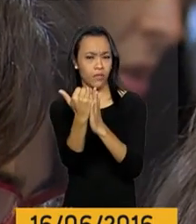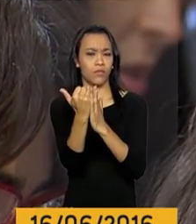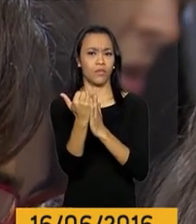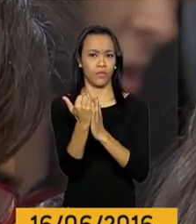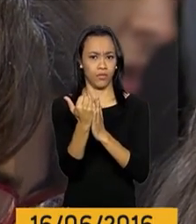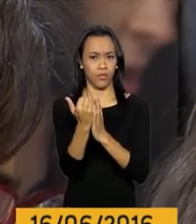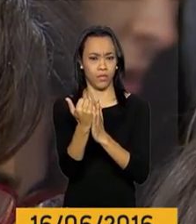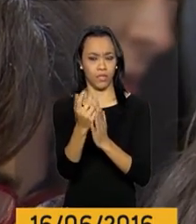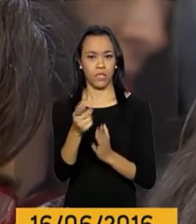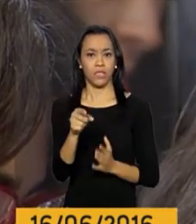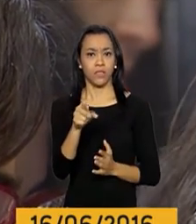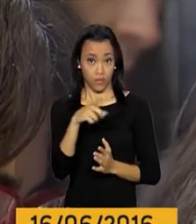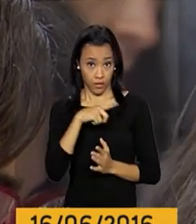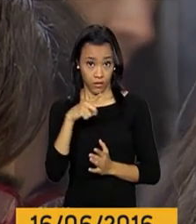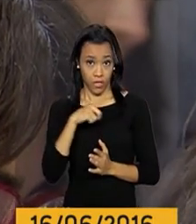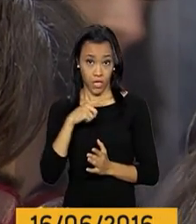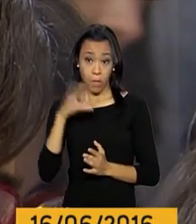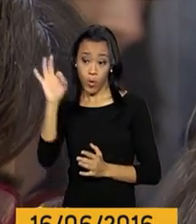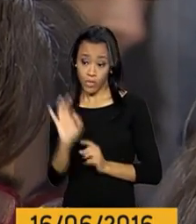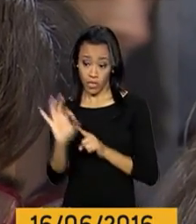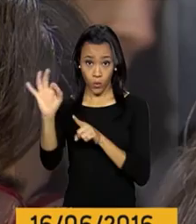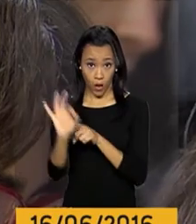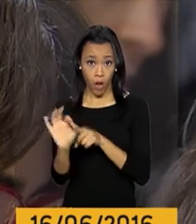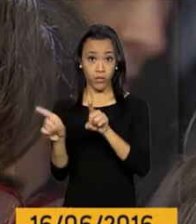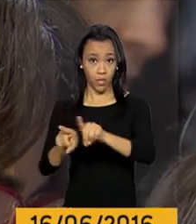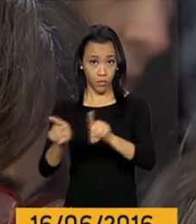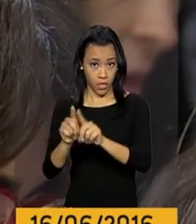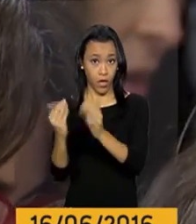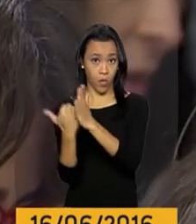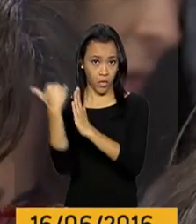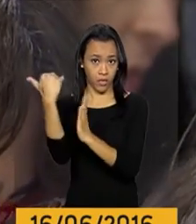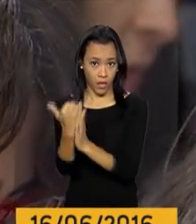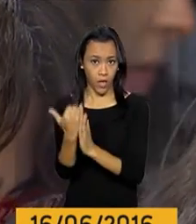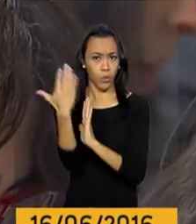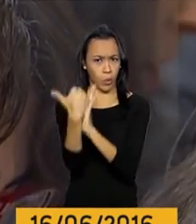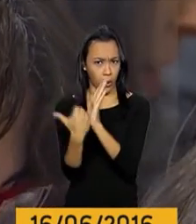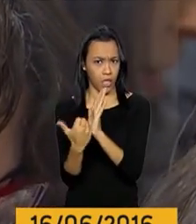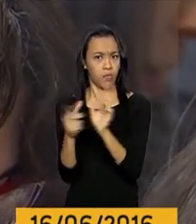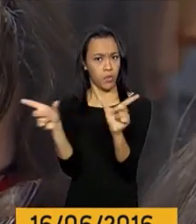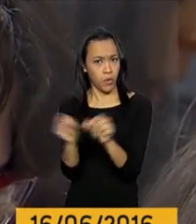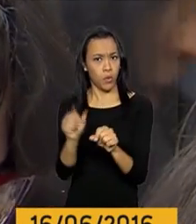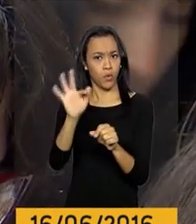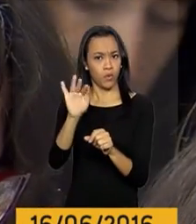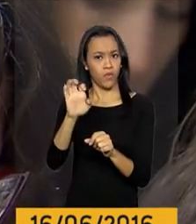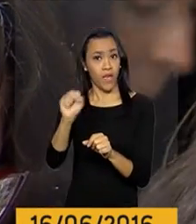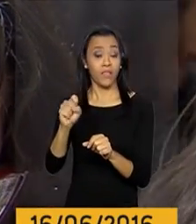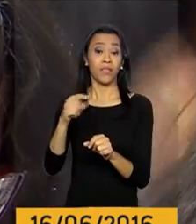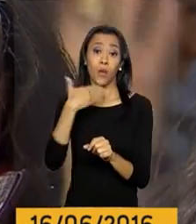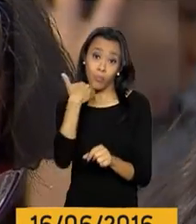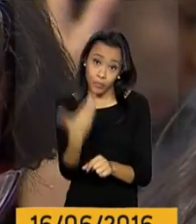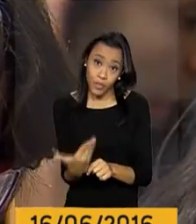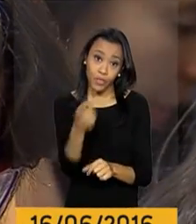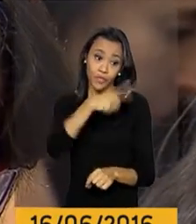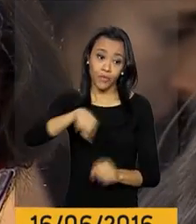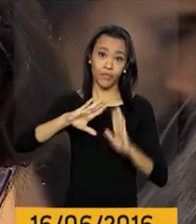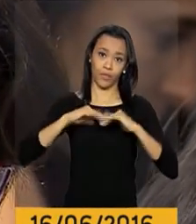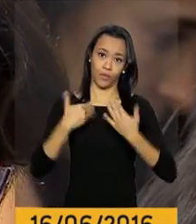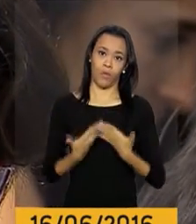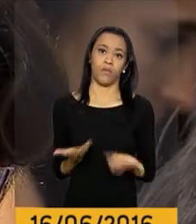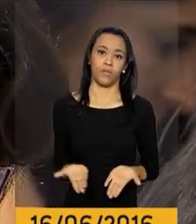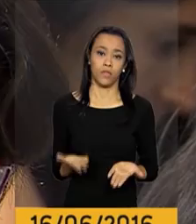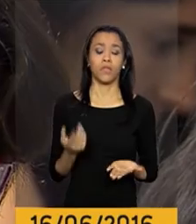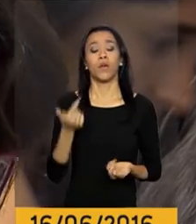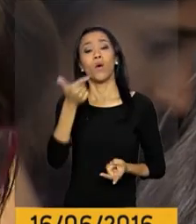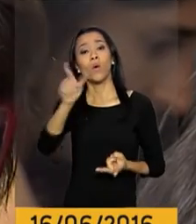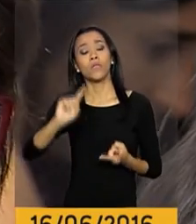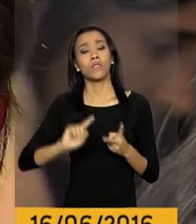tem alguma previsão de aumentar o percentual mínimo do programa, que também é uma outra demanda das escolas. E saber se essa expansão, apesar do que o